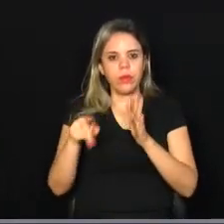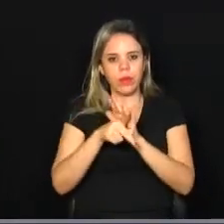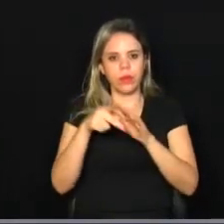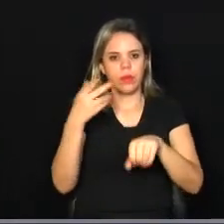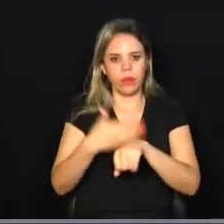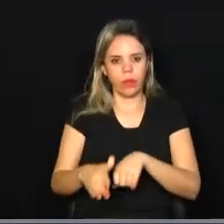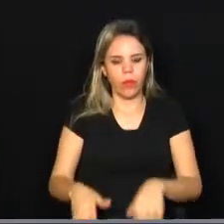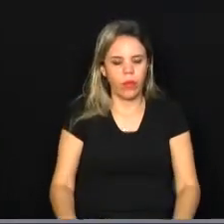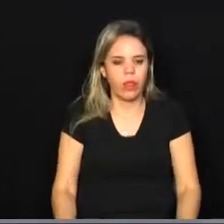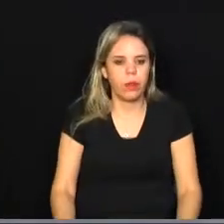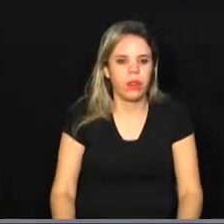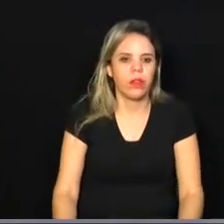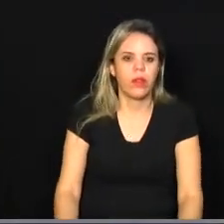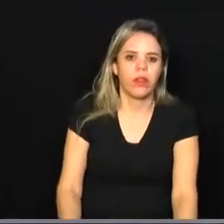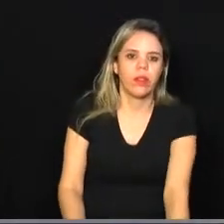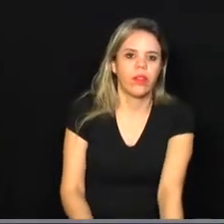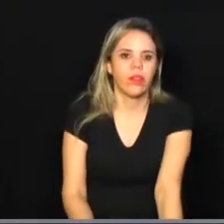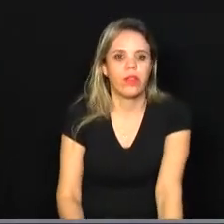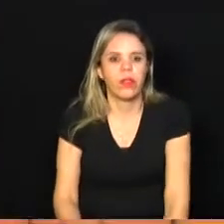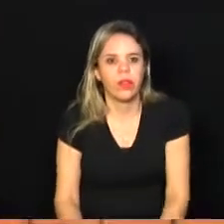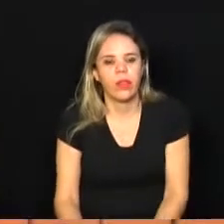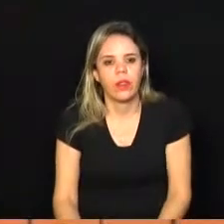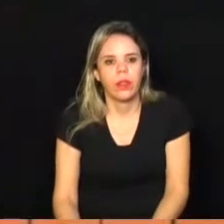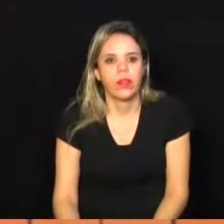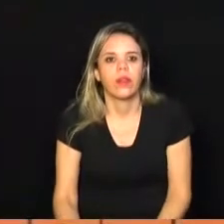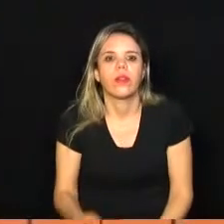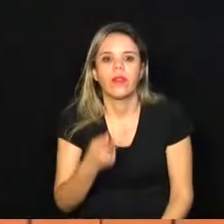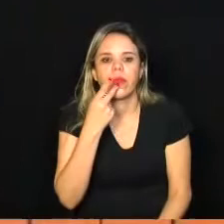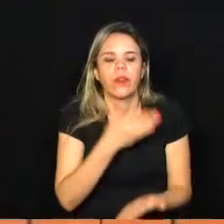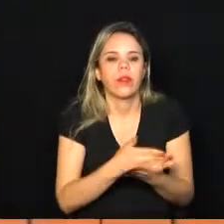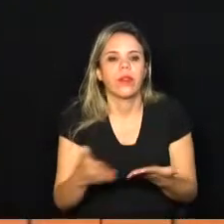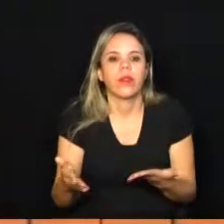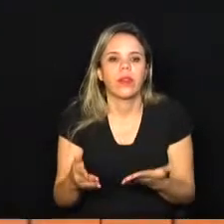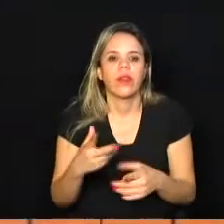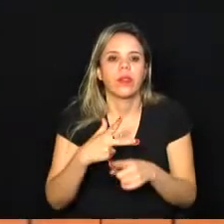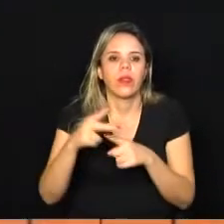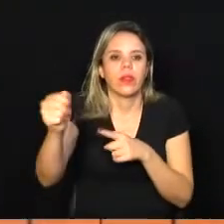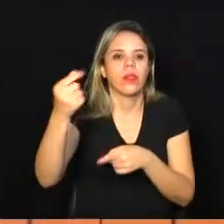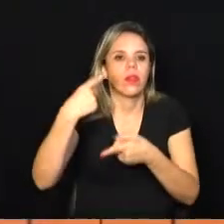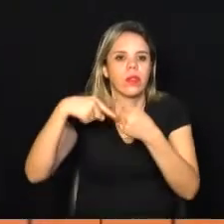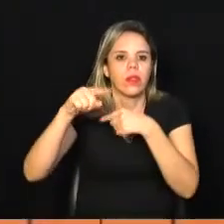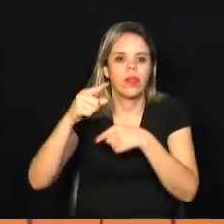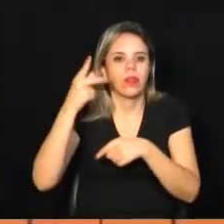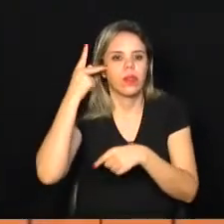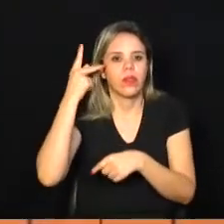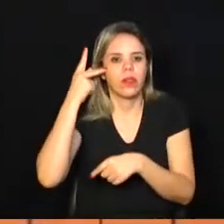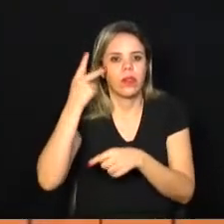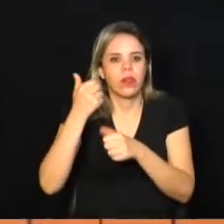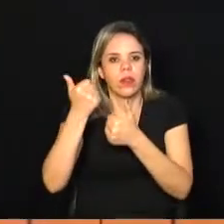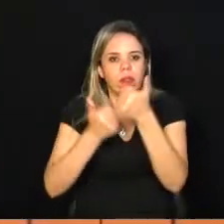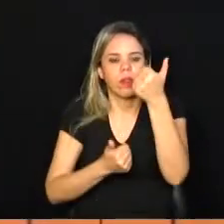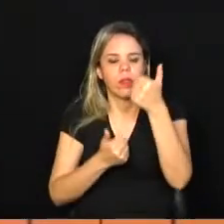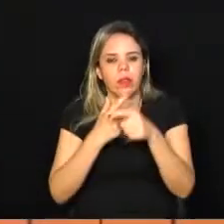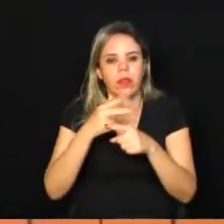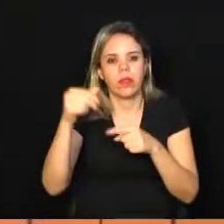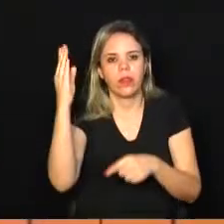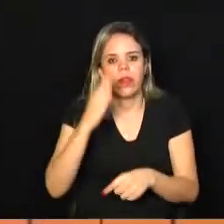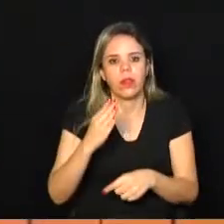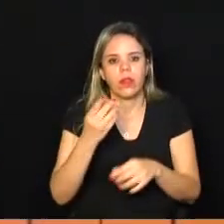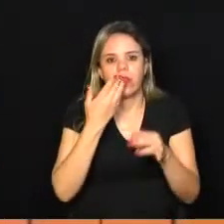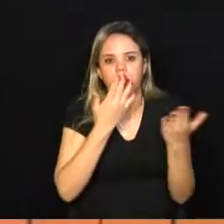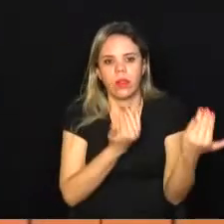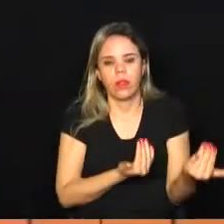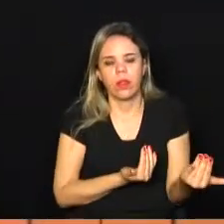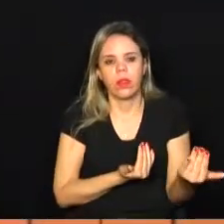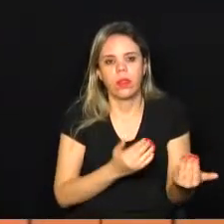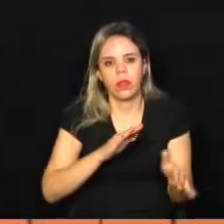treinamento. Larissa, eu falei na minha abertura que você foi campeã, recordista paulista, vice-campeã brasileiro infanto-juvenil